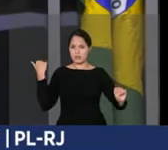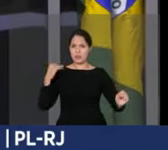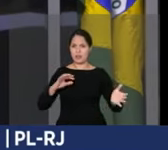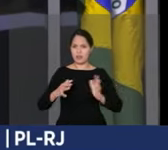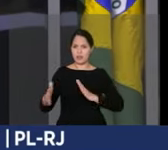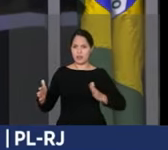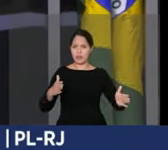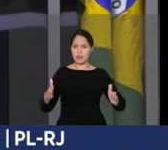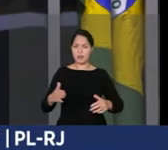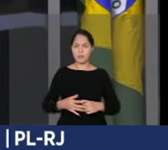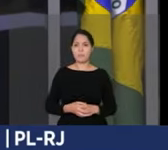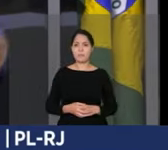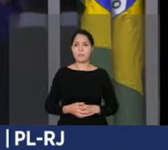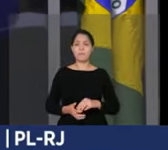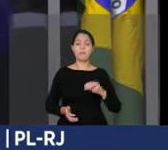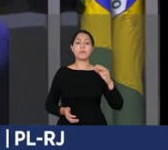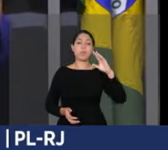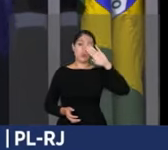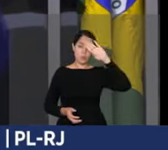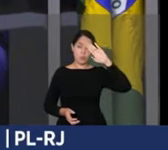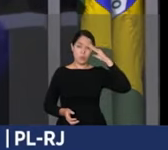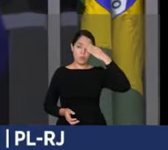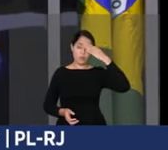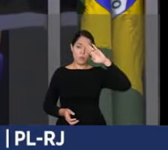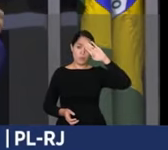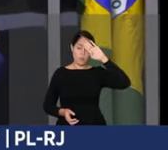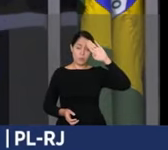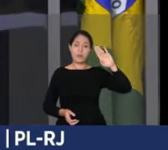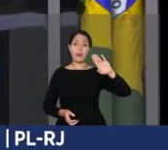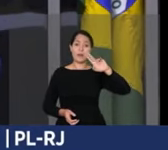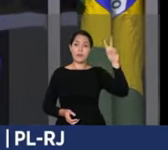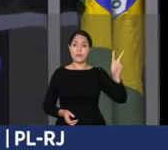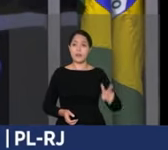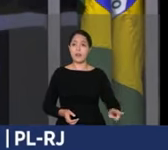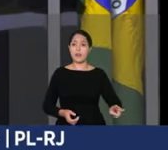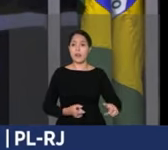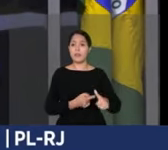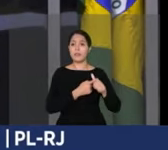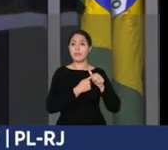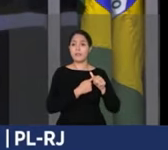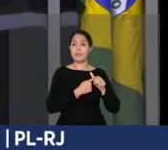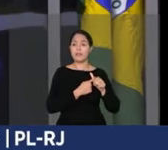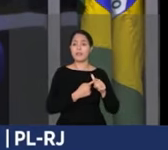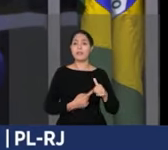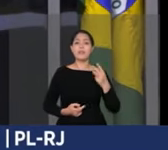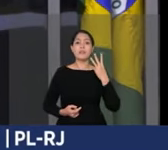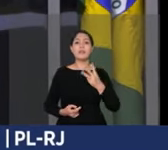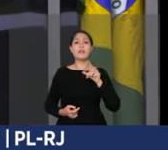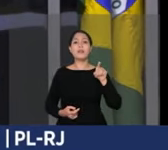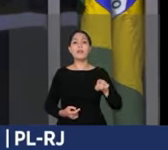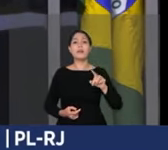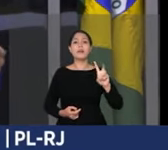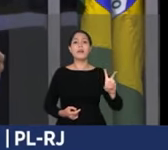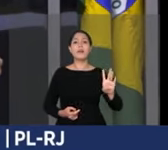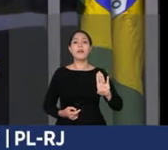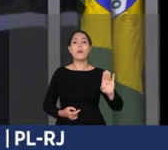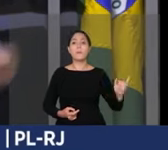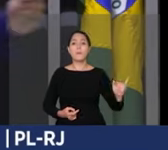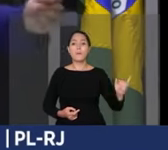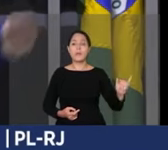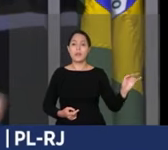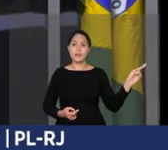Calote, Cuba e Venezuela devem 3,5 bilhões ao BNDES e foram 11